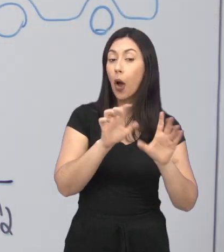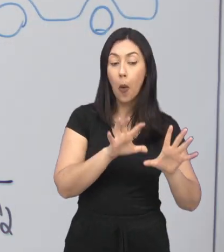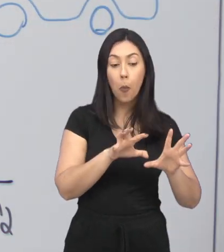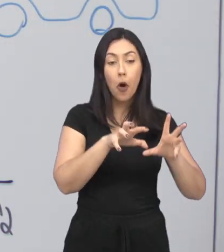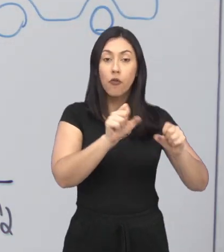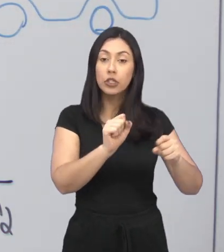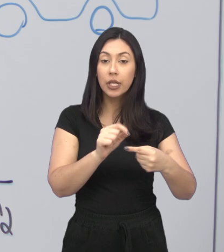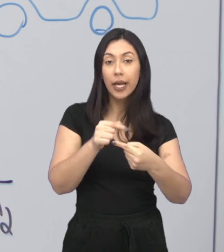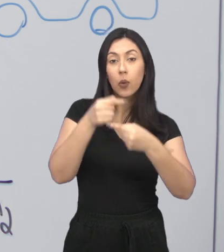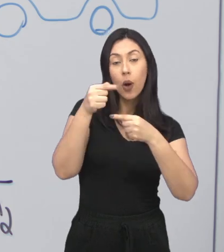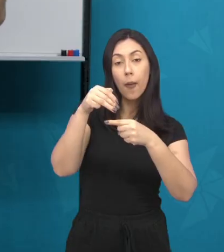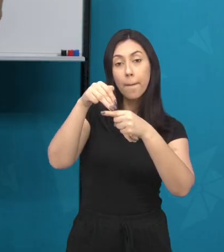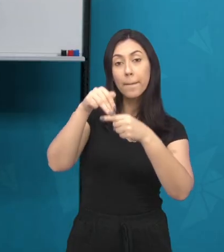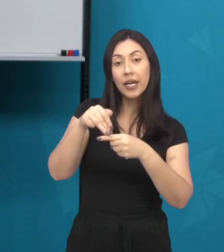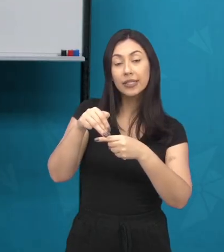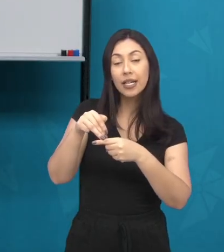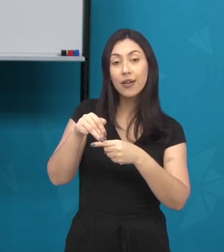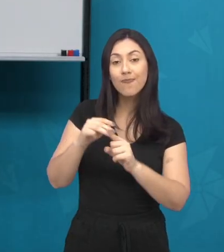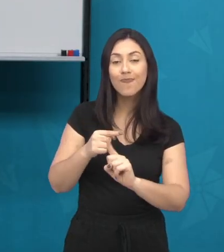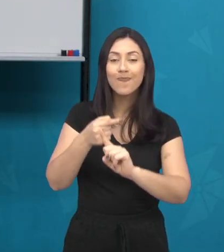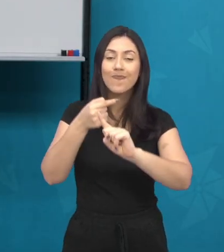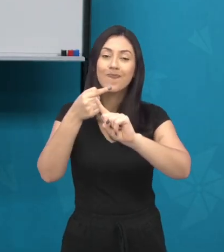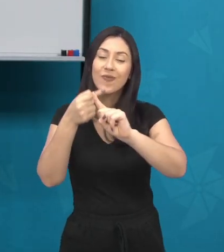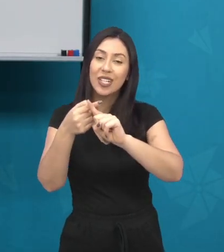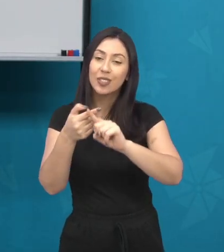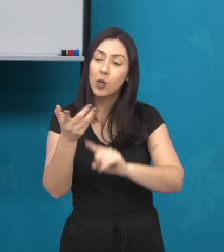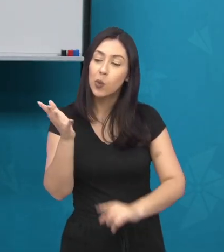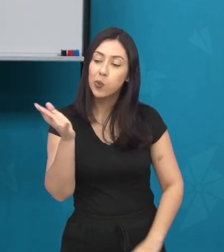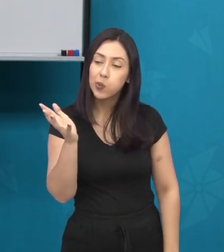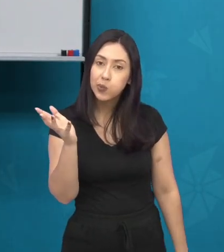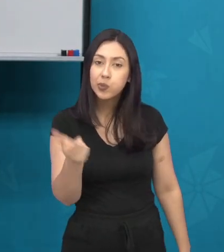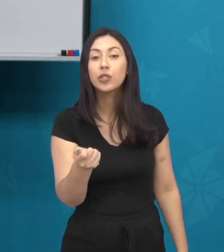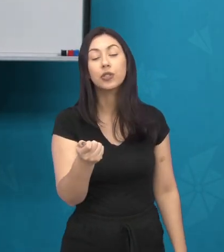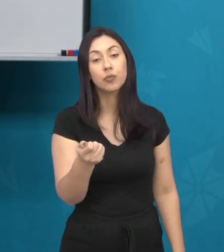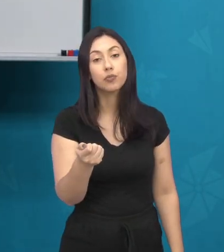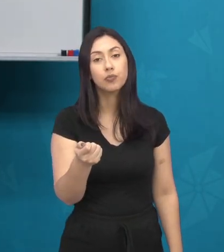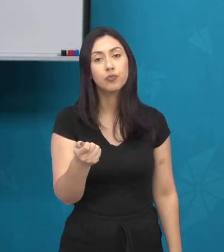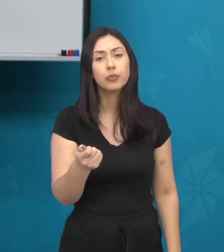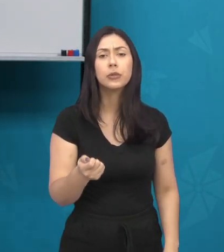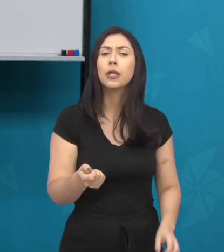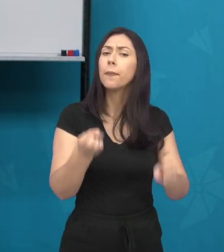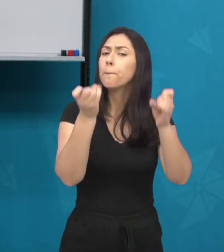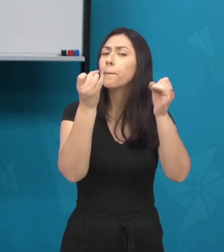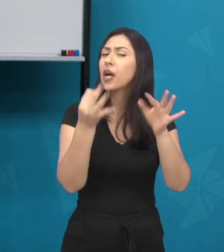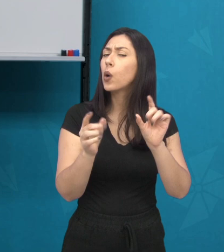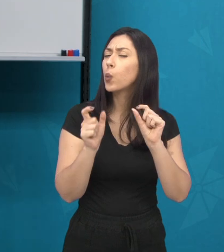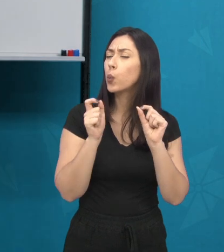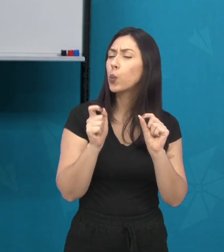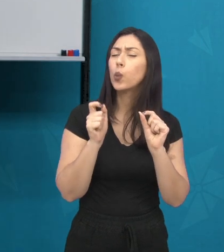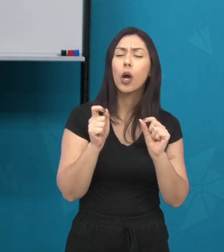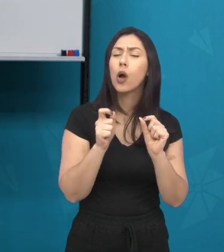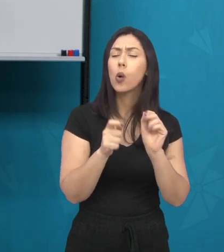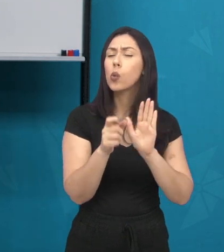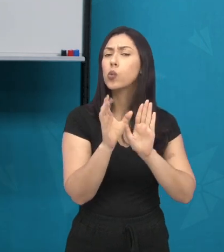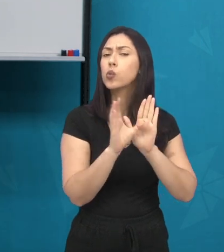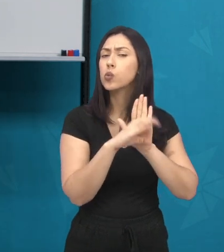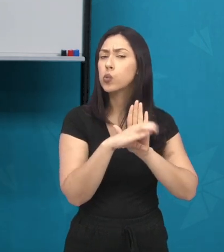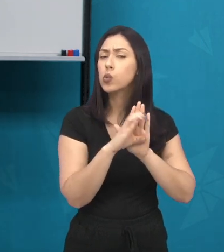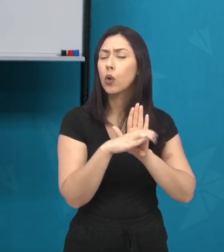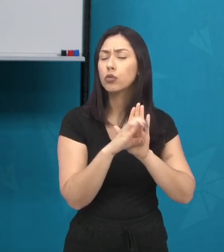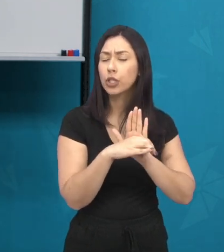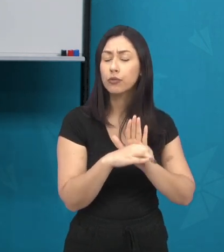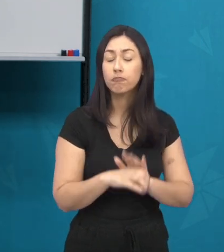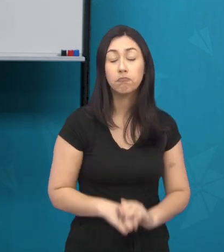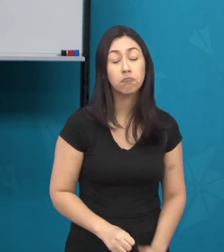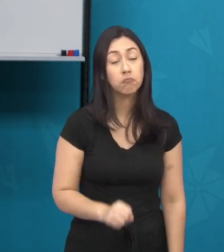vezes aceleração e o que essa expressão matemática traz pra gente conceitualmente falando é sempre que eu